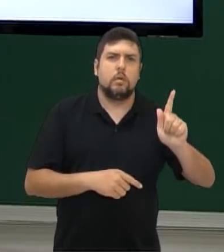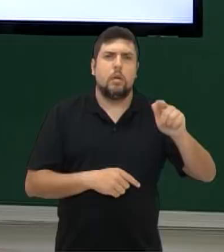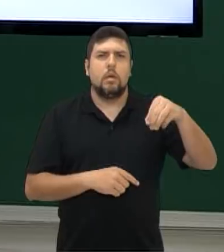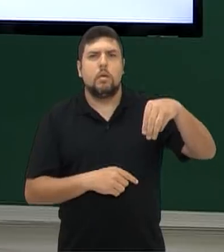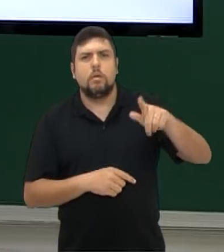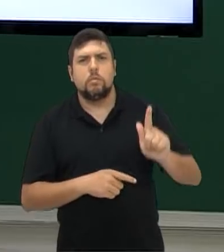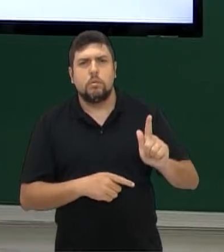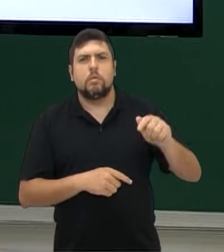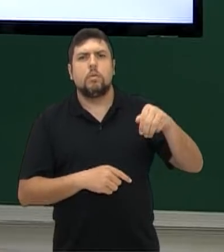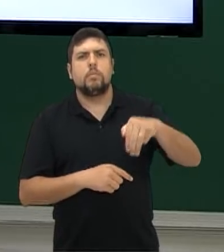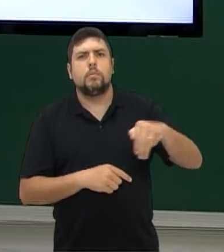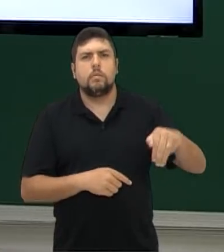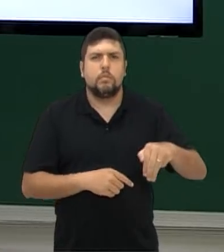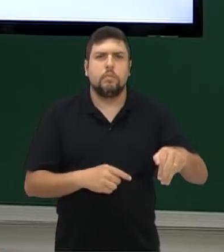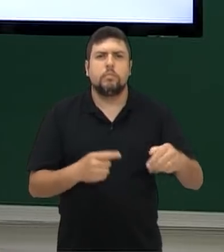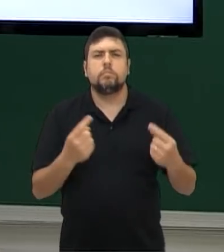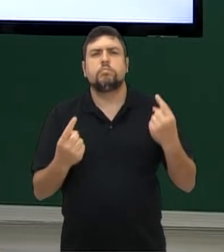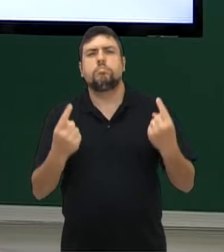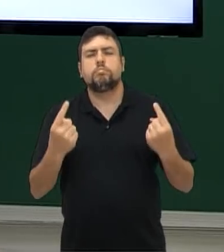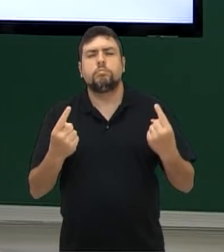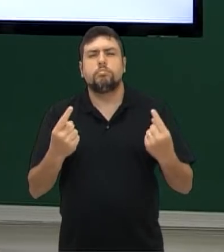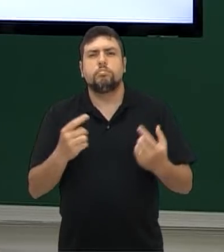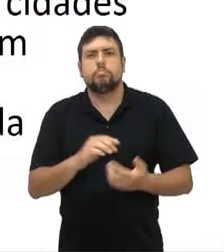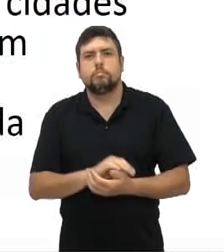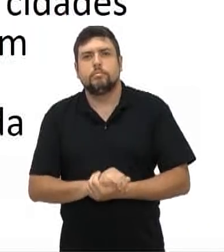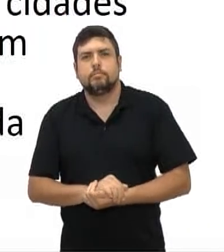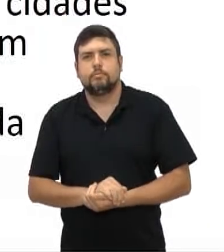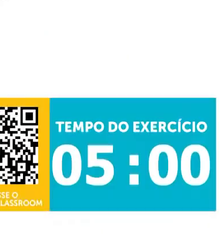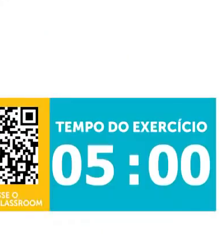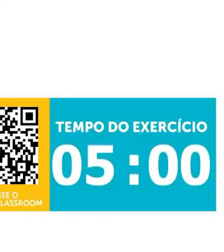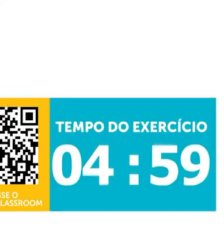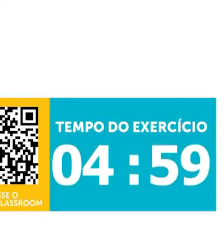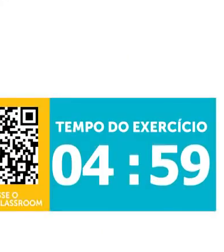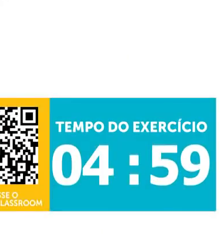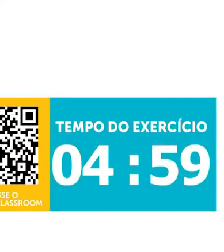ou milímetro? Vamos lá? Tempo para vocês anotarem.